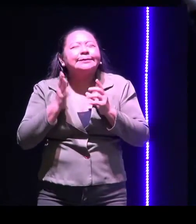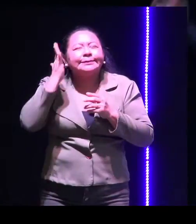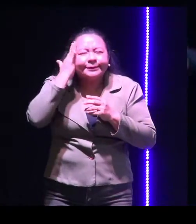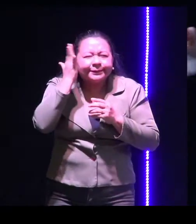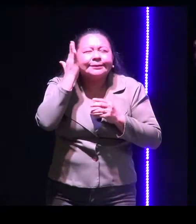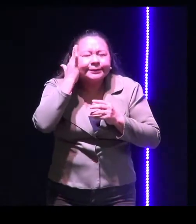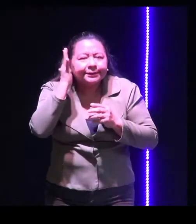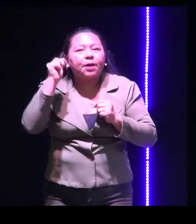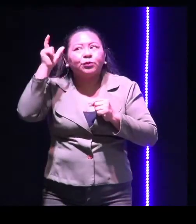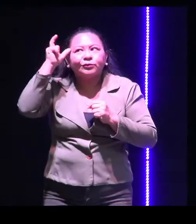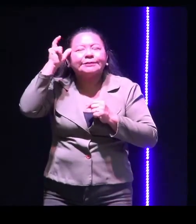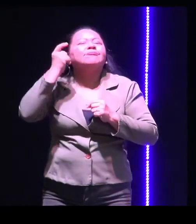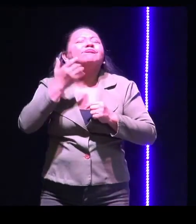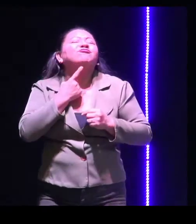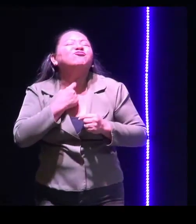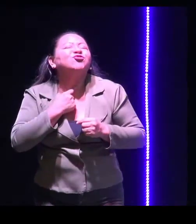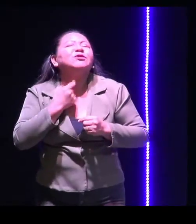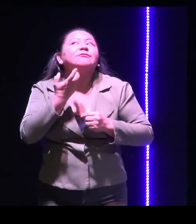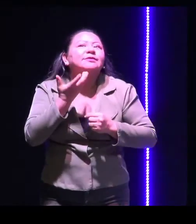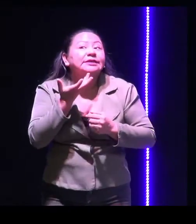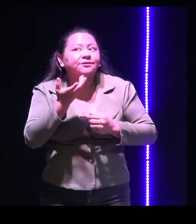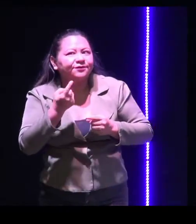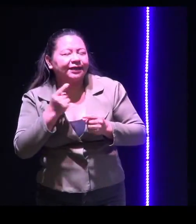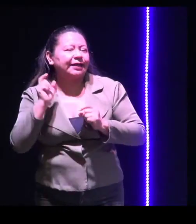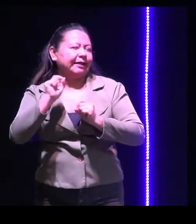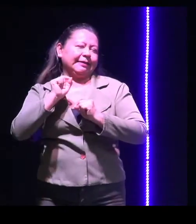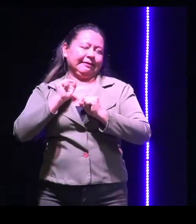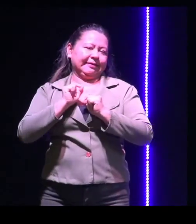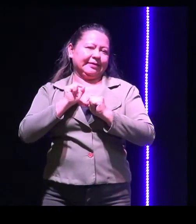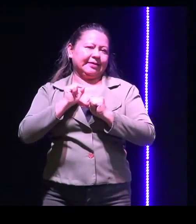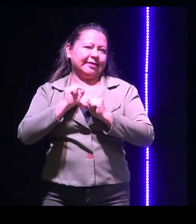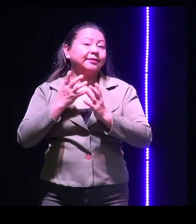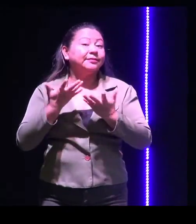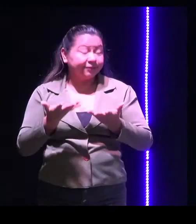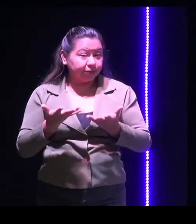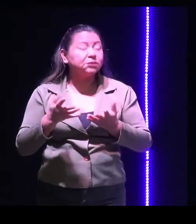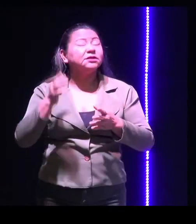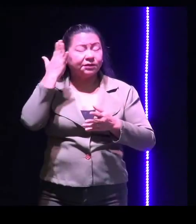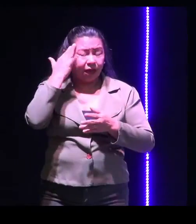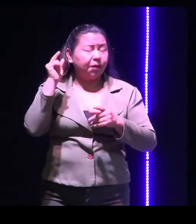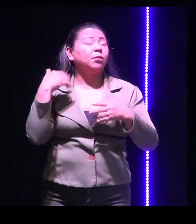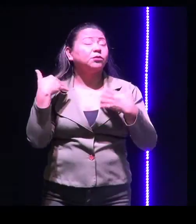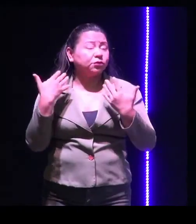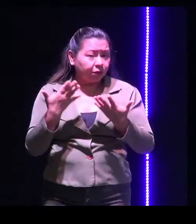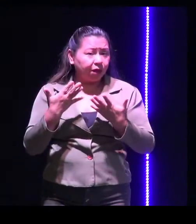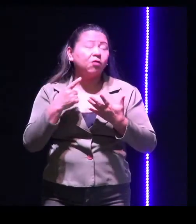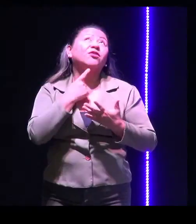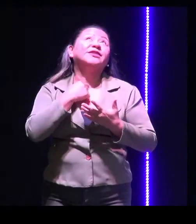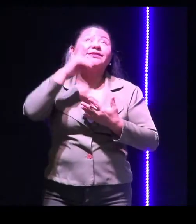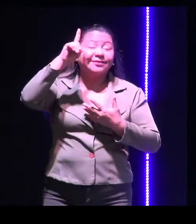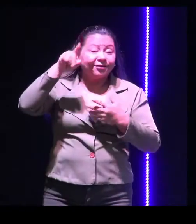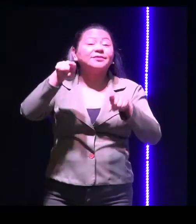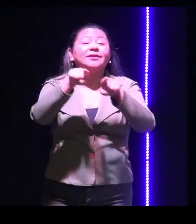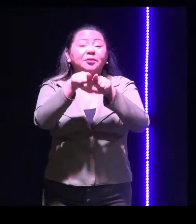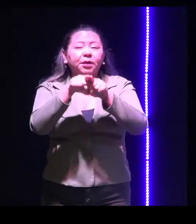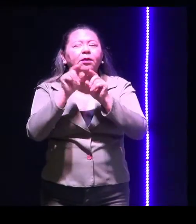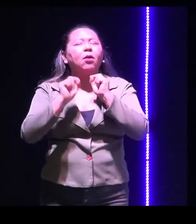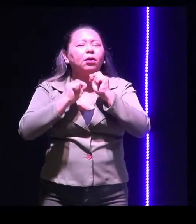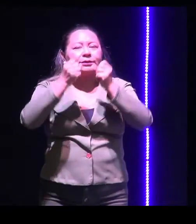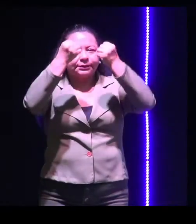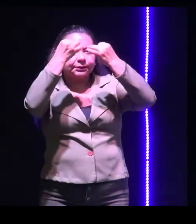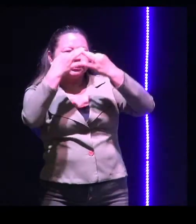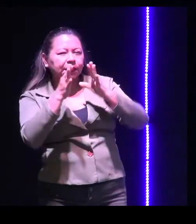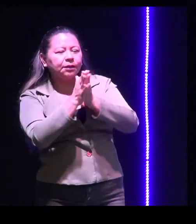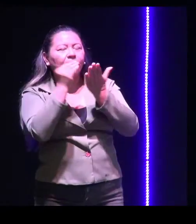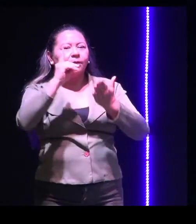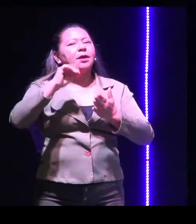diabo, qual é o desejo do diabo, qual é a vontade do diabo. E também sabemos qual é a vontade de Deus. Olha o que